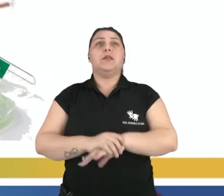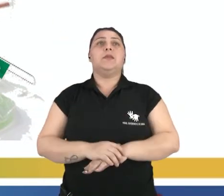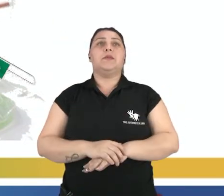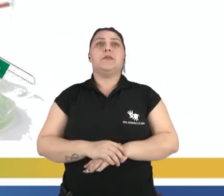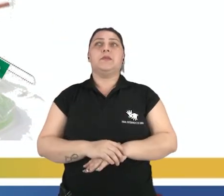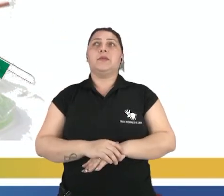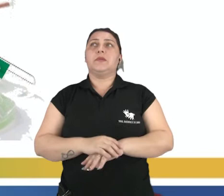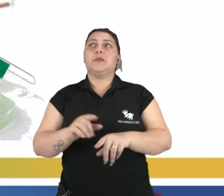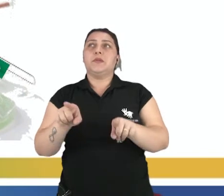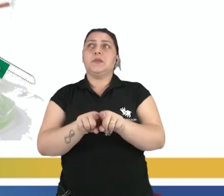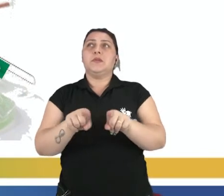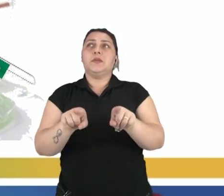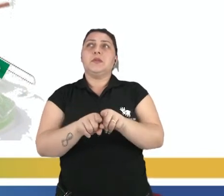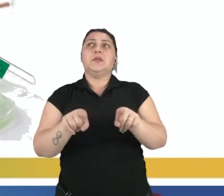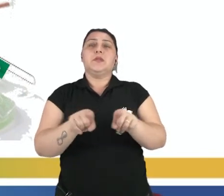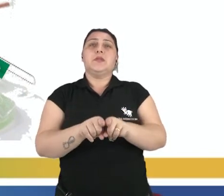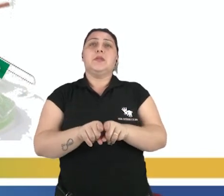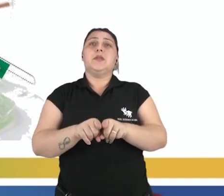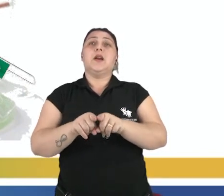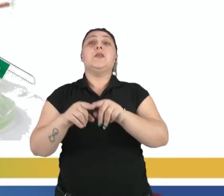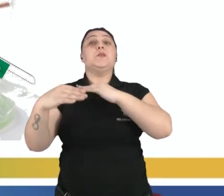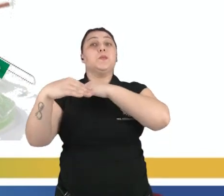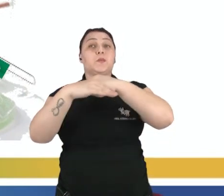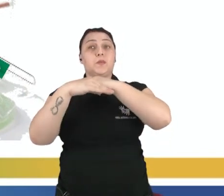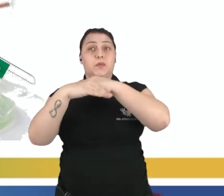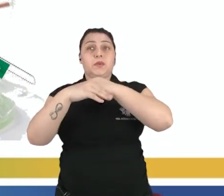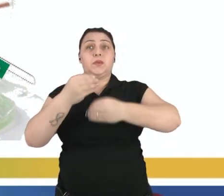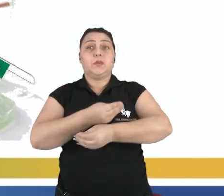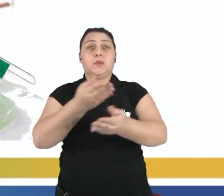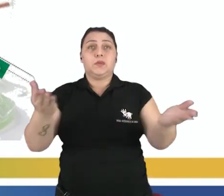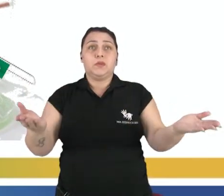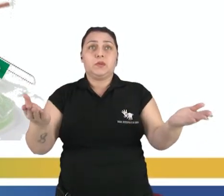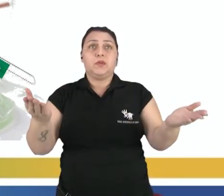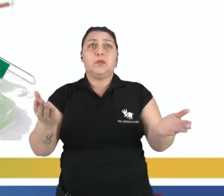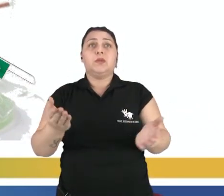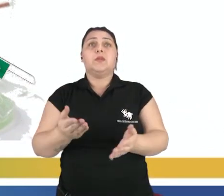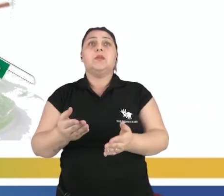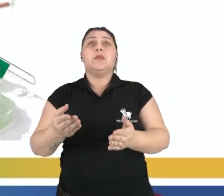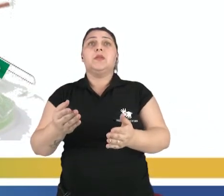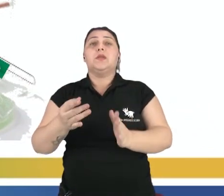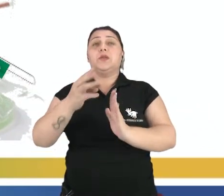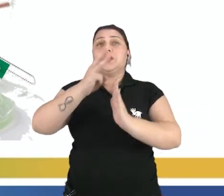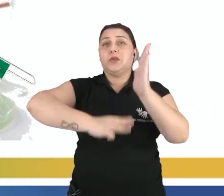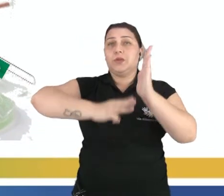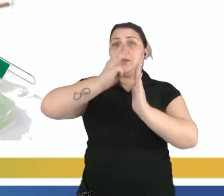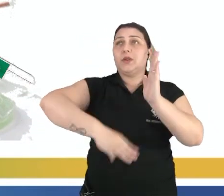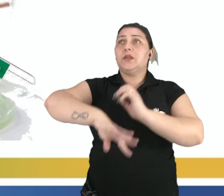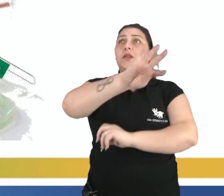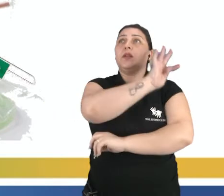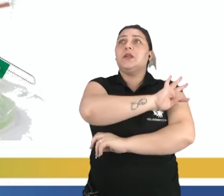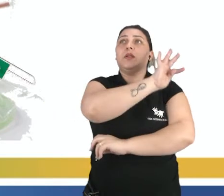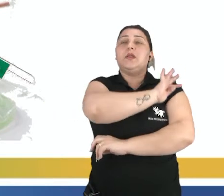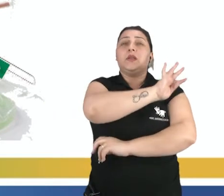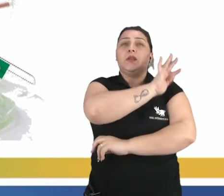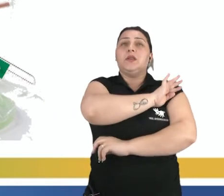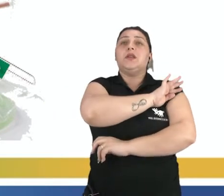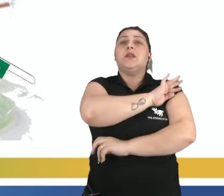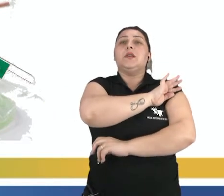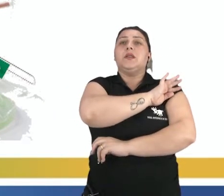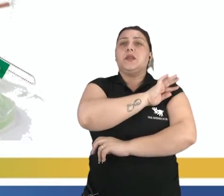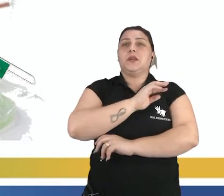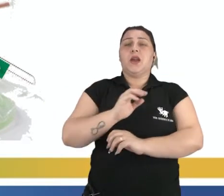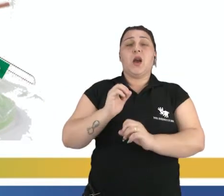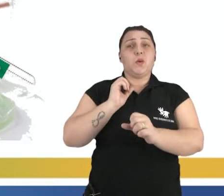e elas são disponibilizadas de forma igualitária através de métodos, meios e técnicas